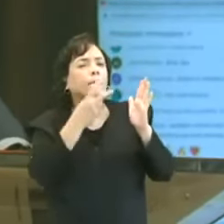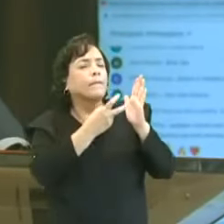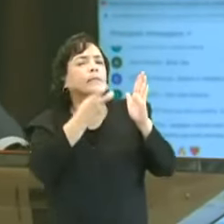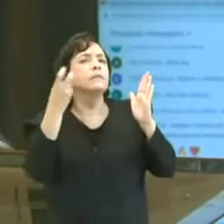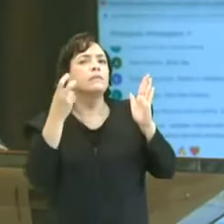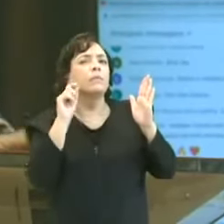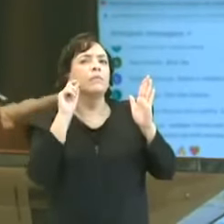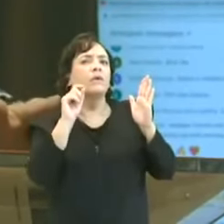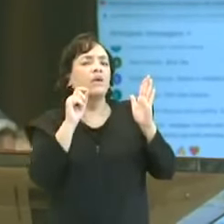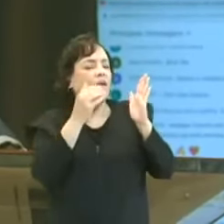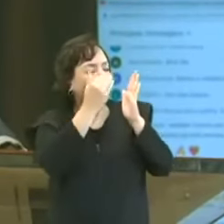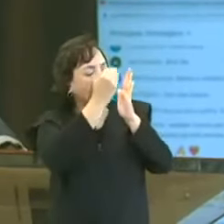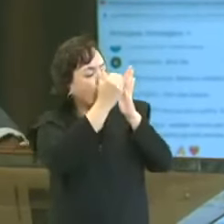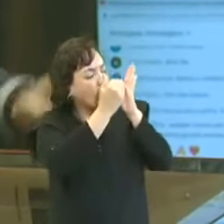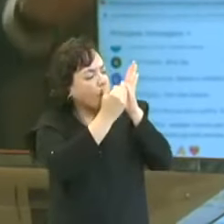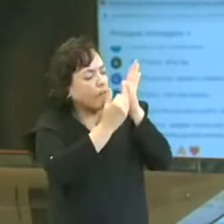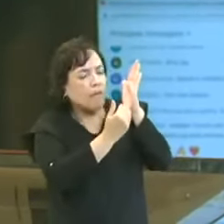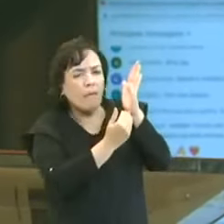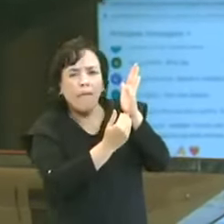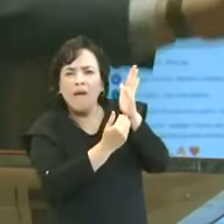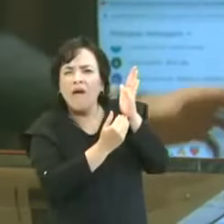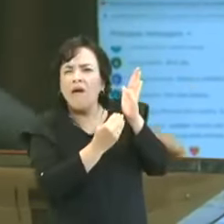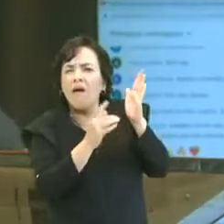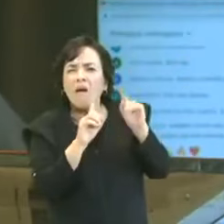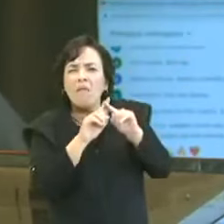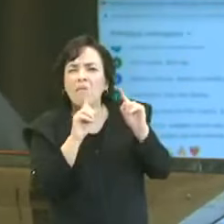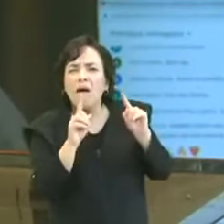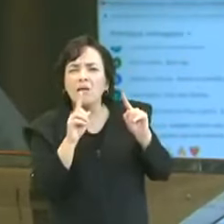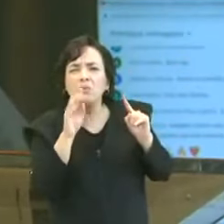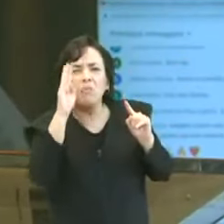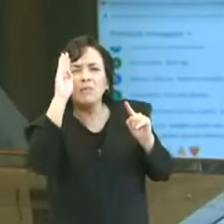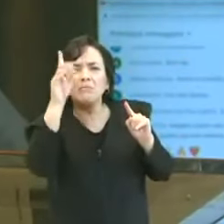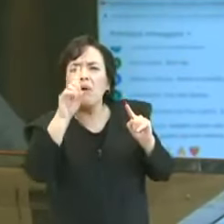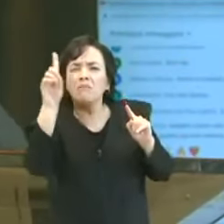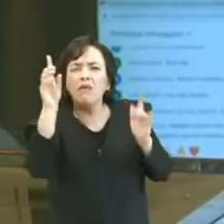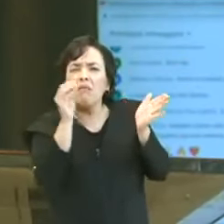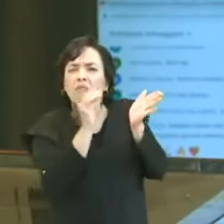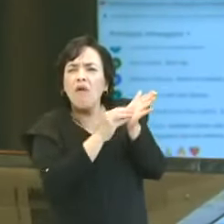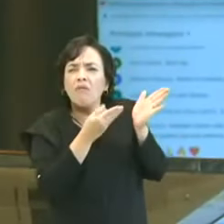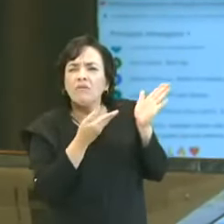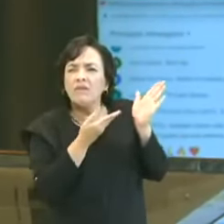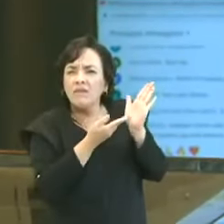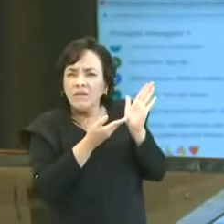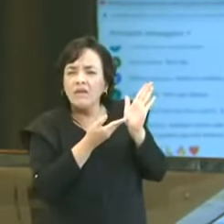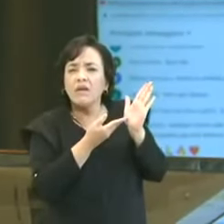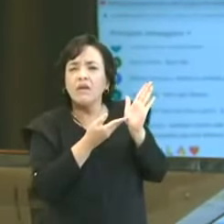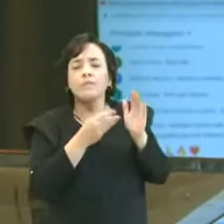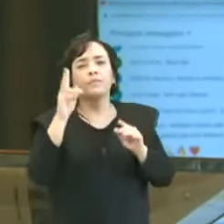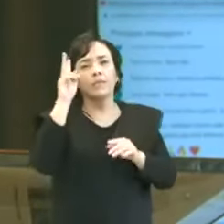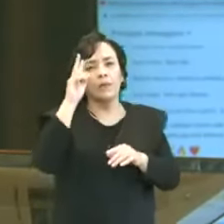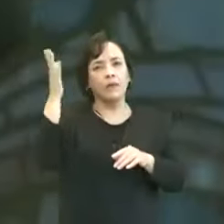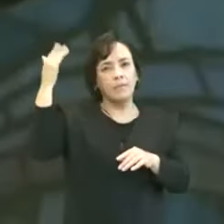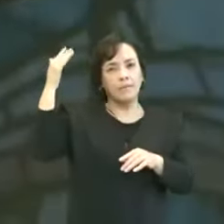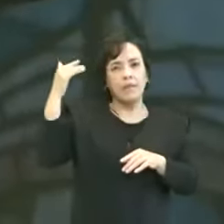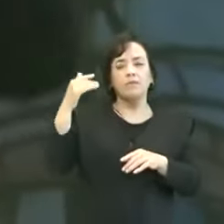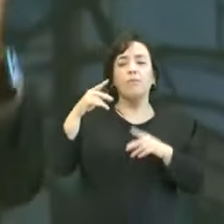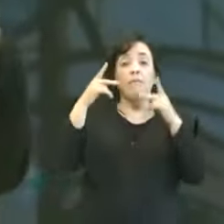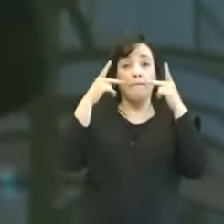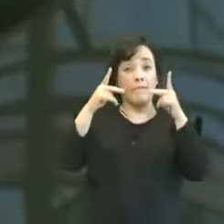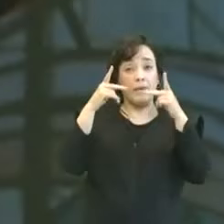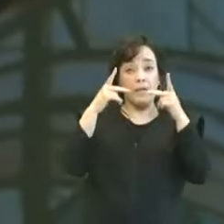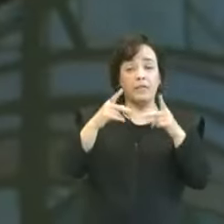que Deus não é a coisa mais importante. Eu lembro de uma pregação que eu ouvi que dizia: